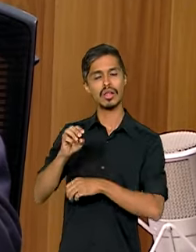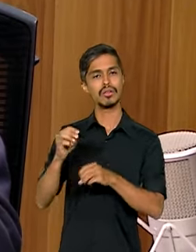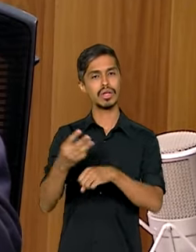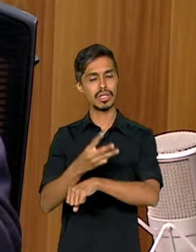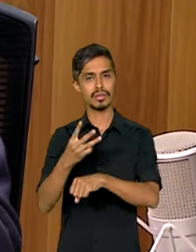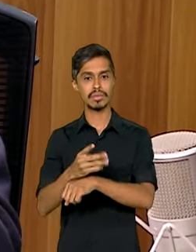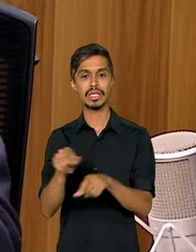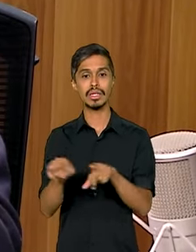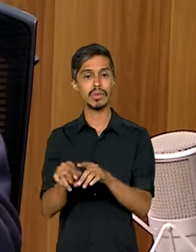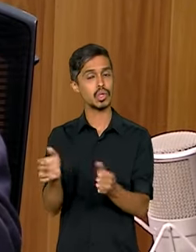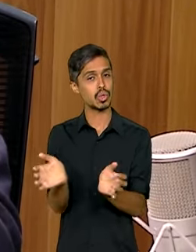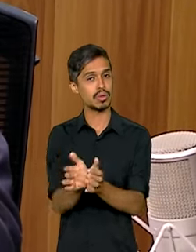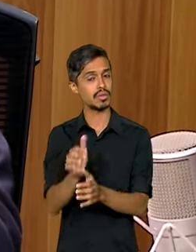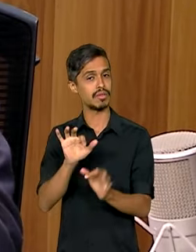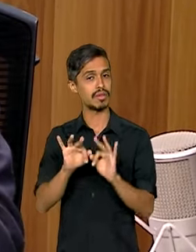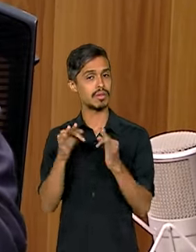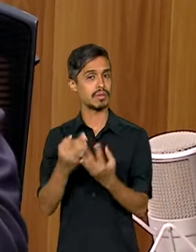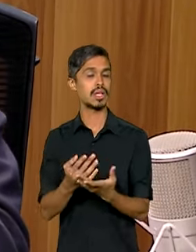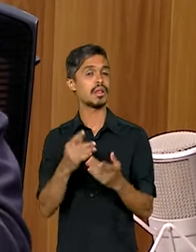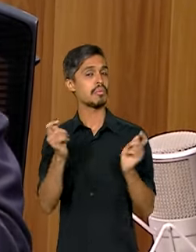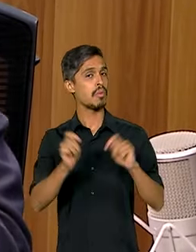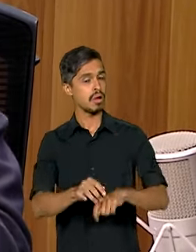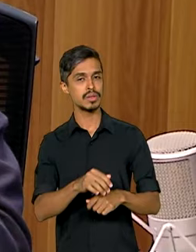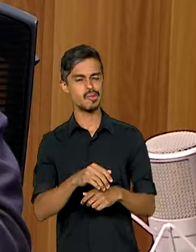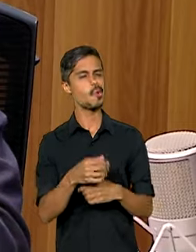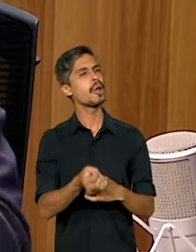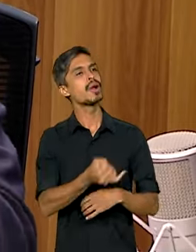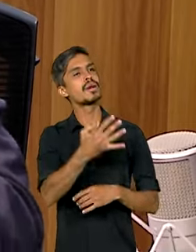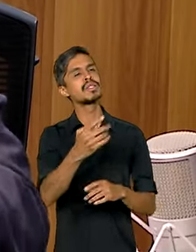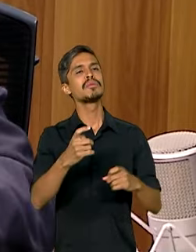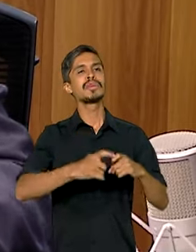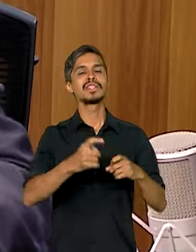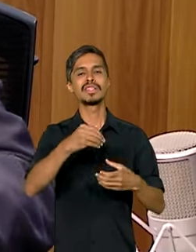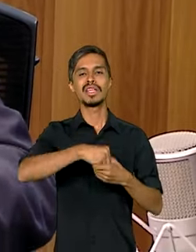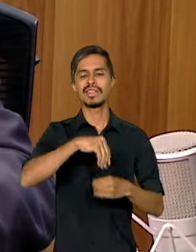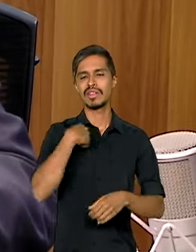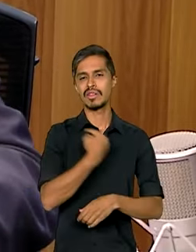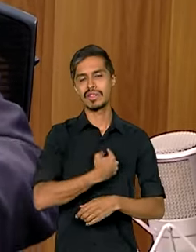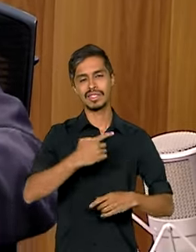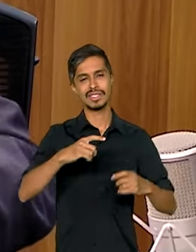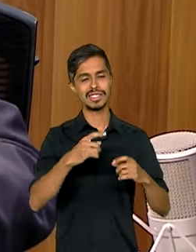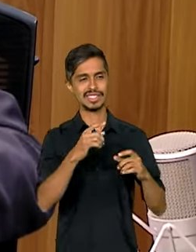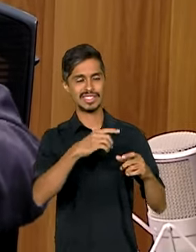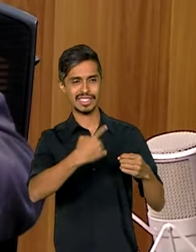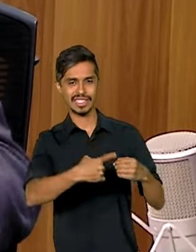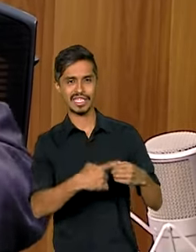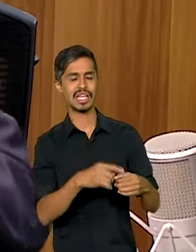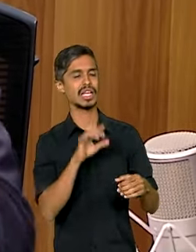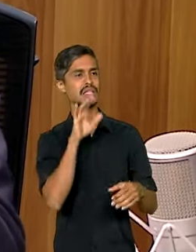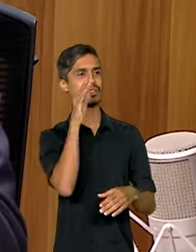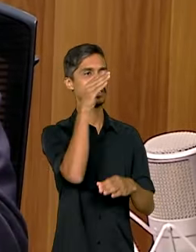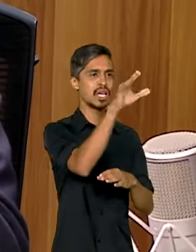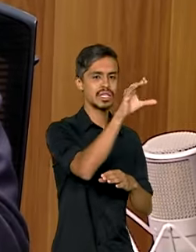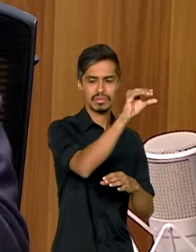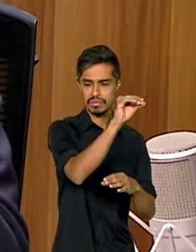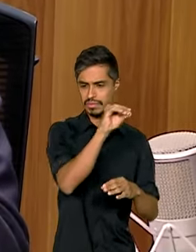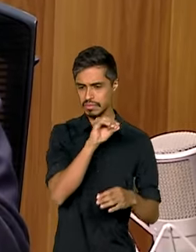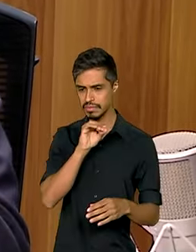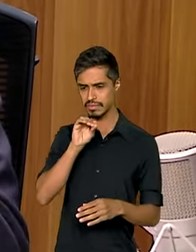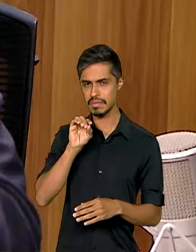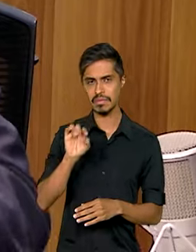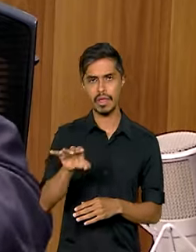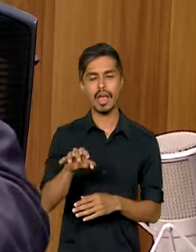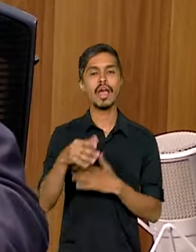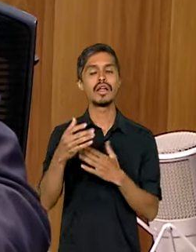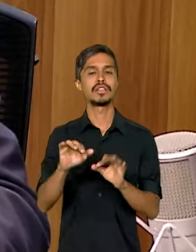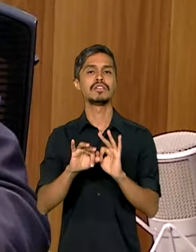grupo da família Então se o pessoal disse olha Quantos médicos tem aqui na nossa cidade entra ali clica em cima manda pro grupo da família